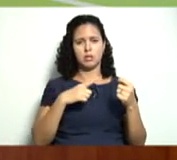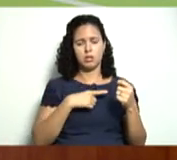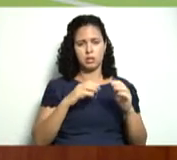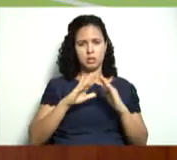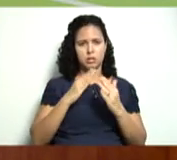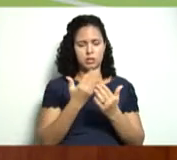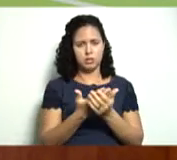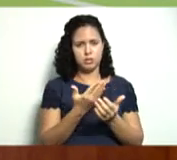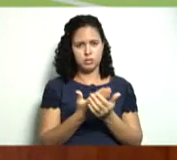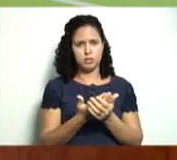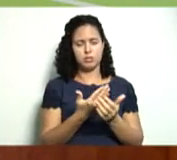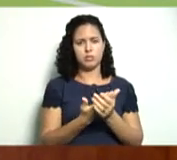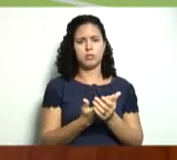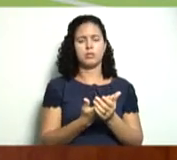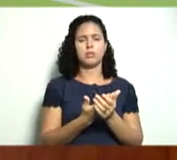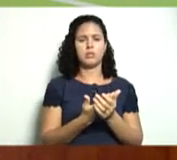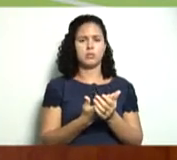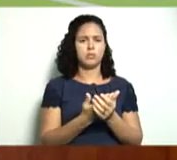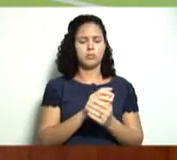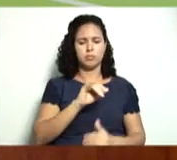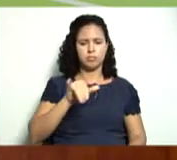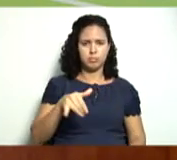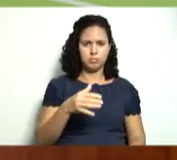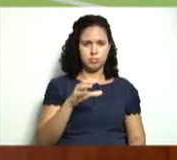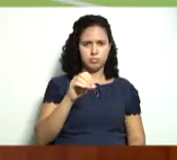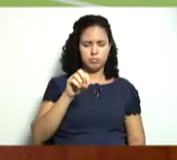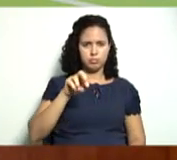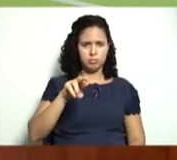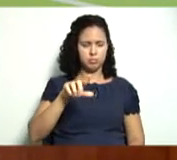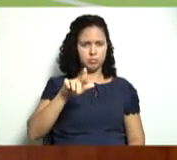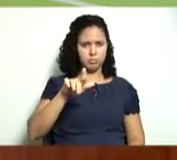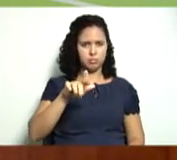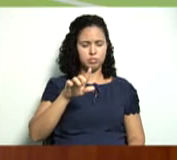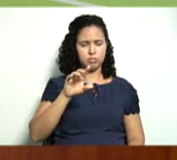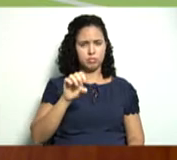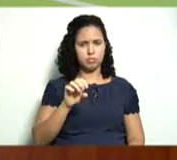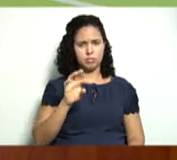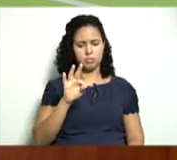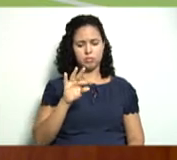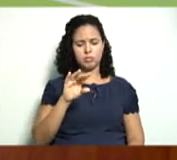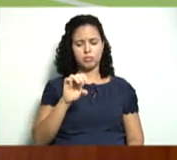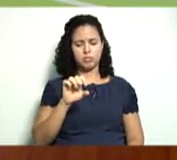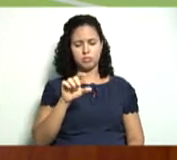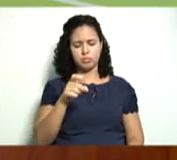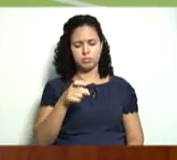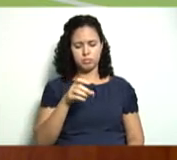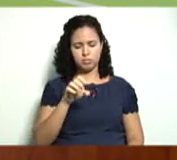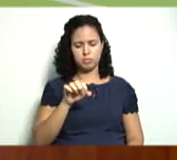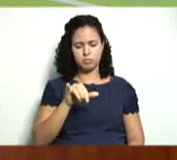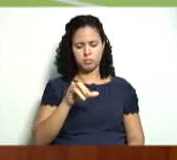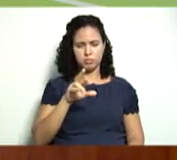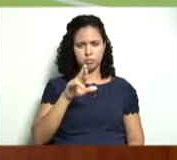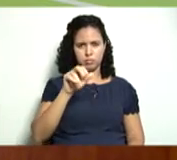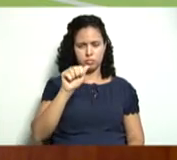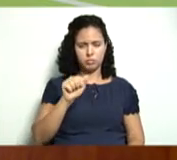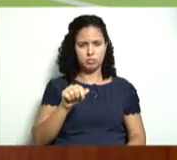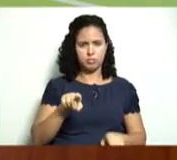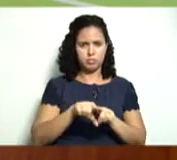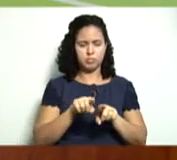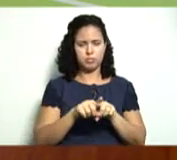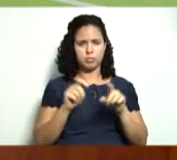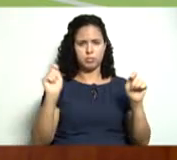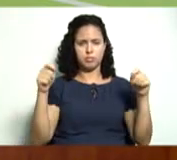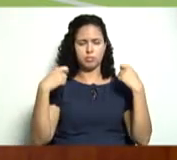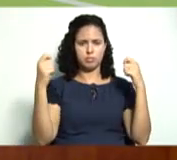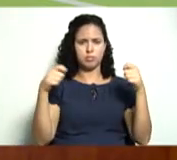jorge teixeira de oliveira a tutora presencial é professora leda e em ariquemes o pessoal da escola enrique diaz